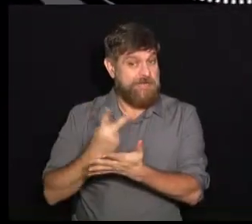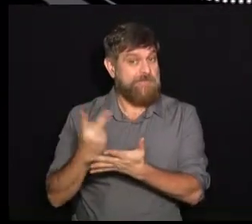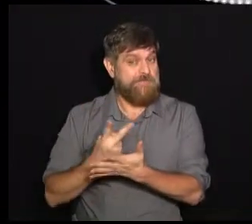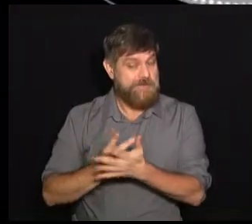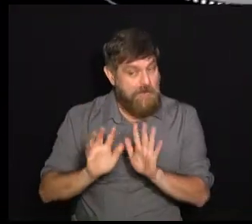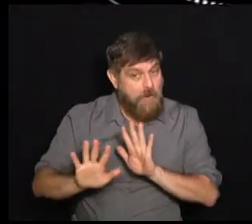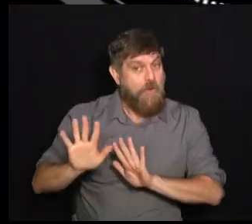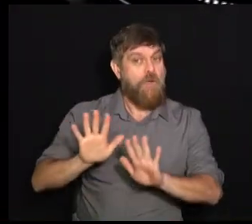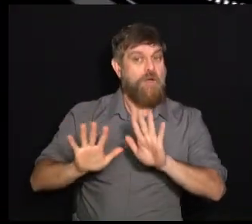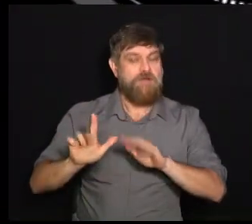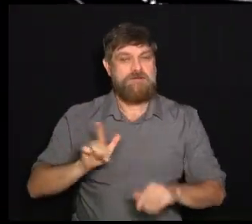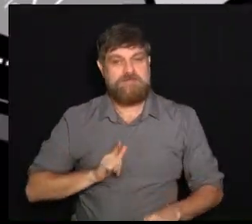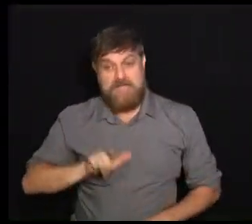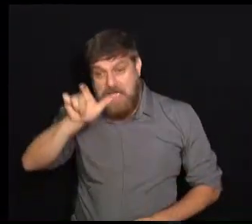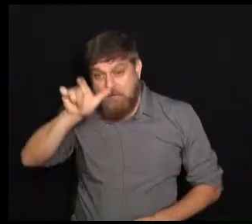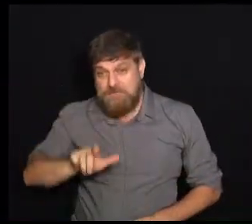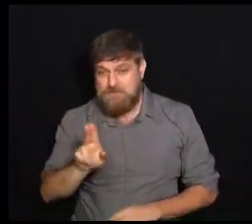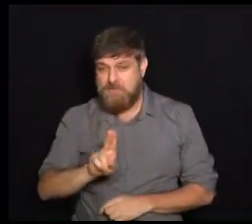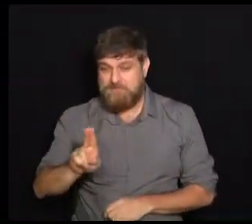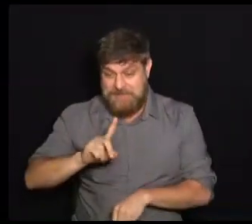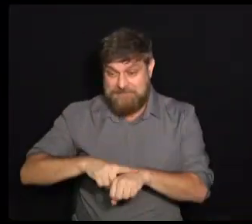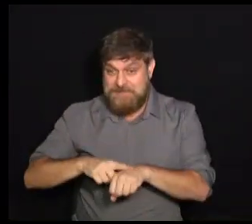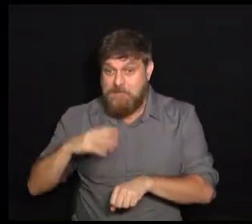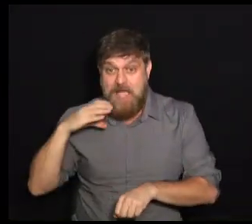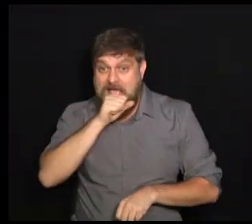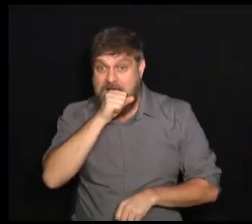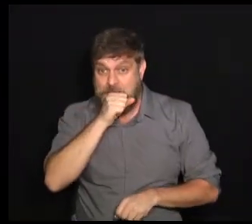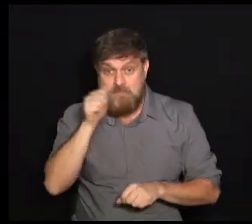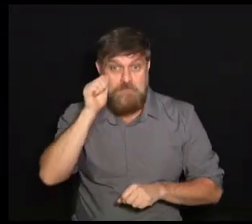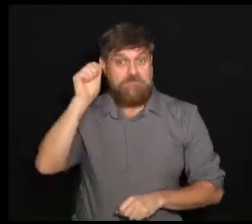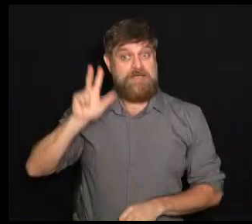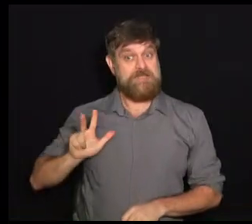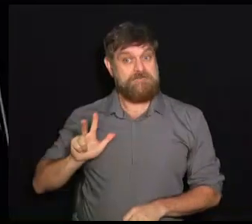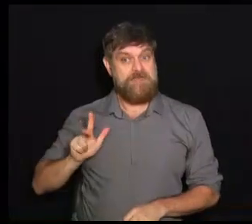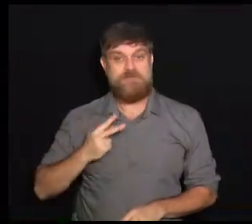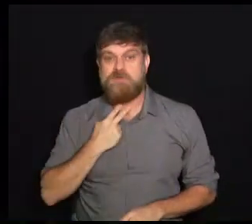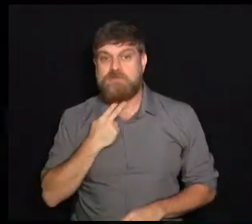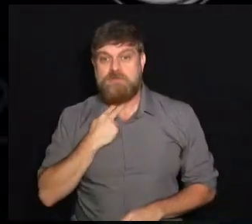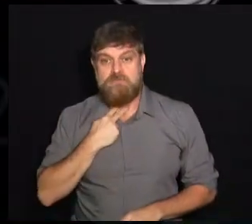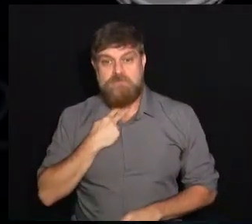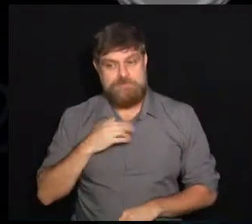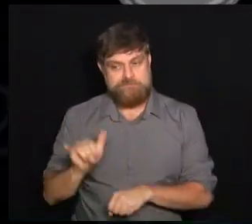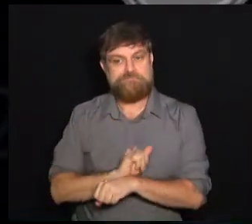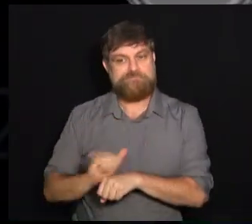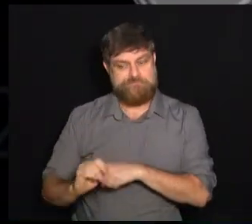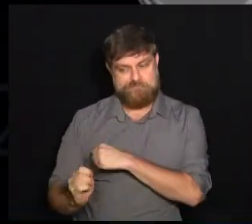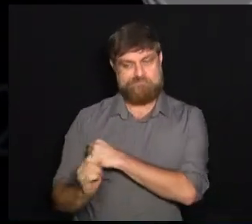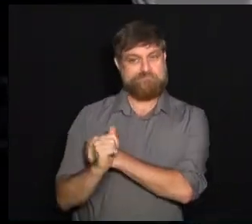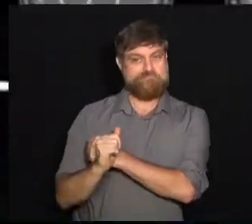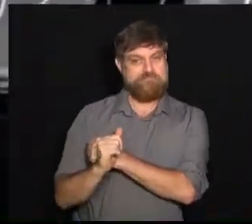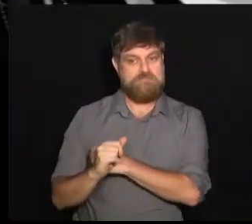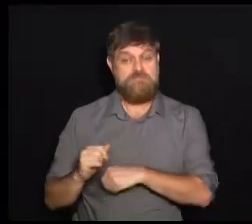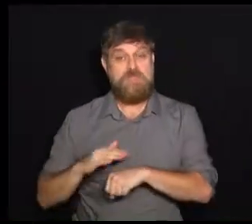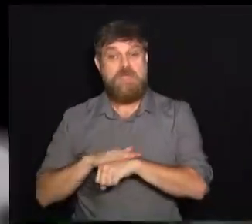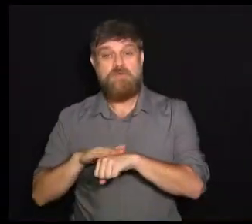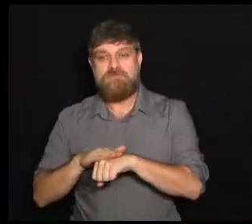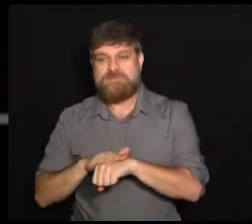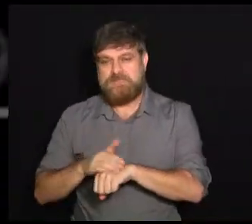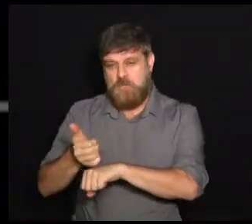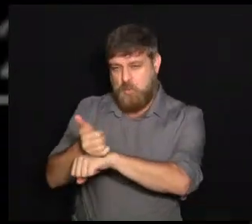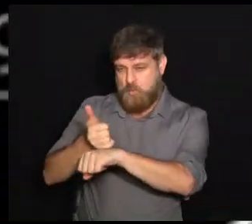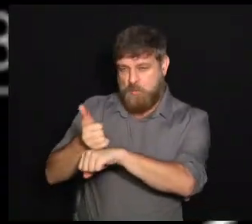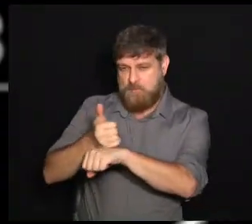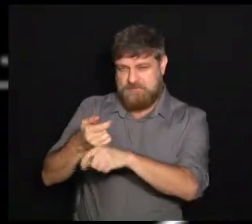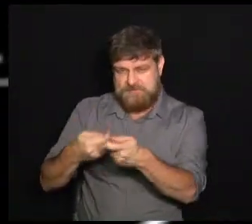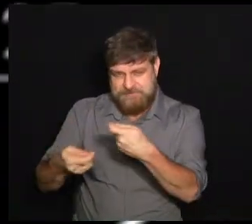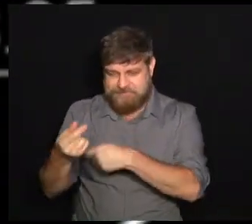hein? Mas mesmo quem usa por pouco tempo tem que ficar esperto para não cair numa armadilha. Eu conversei com um planejador financeiro